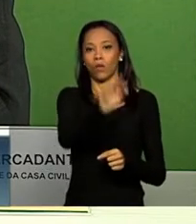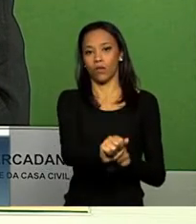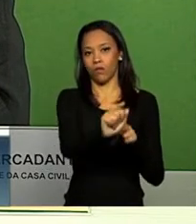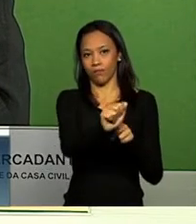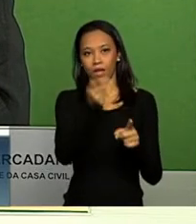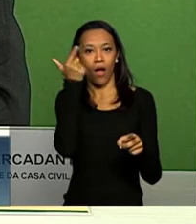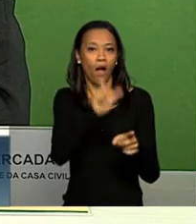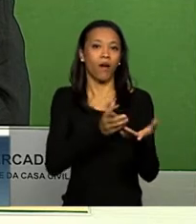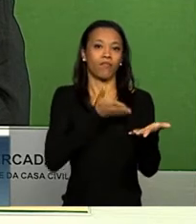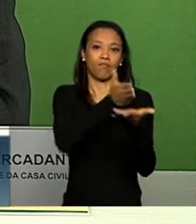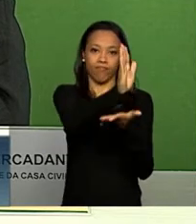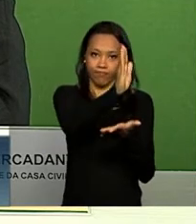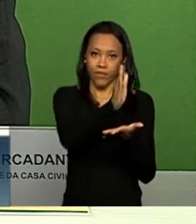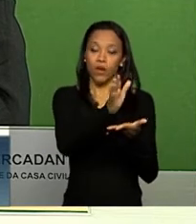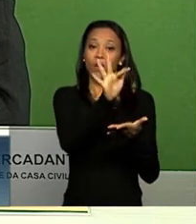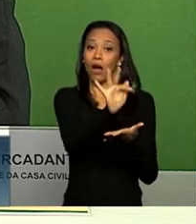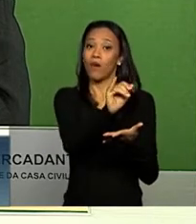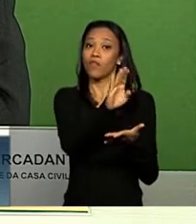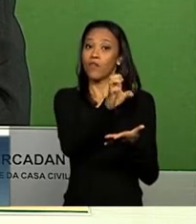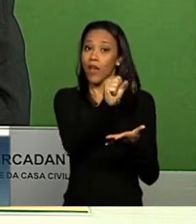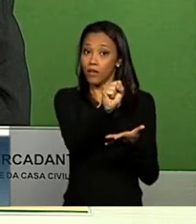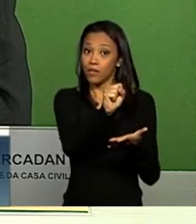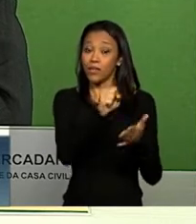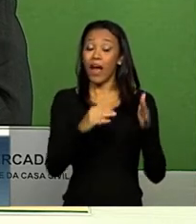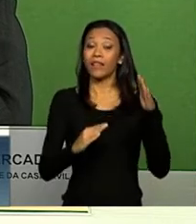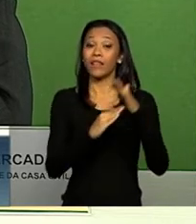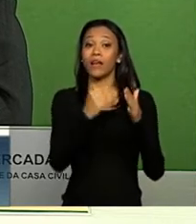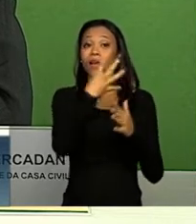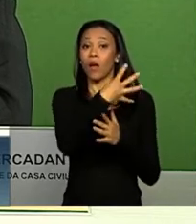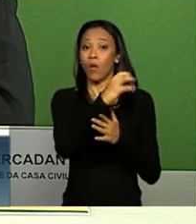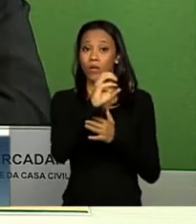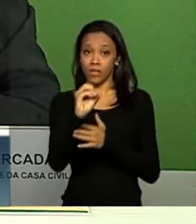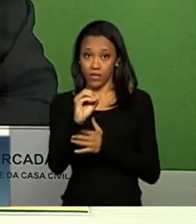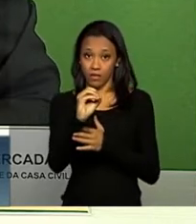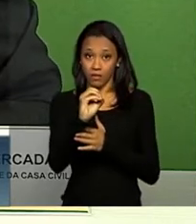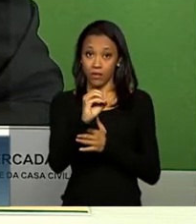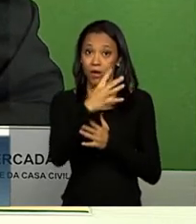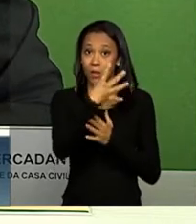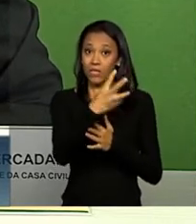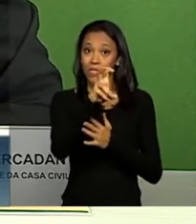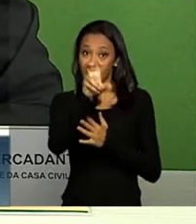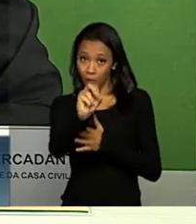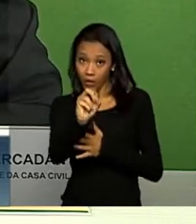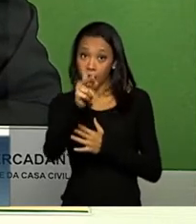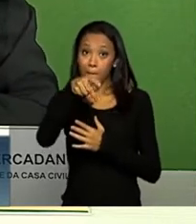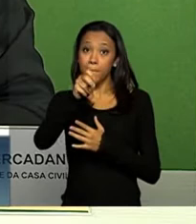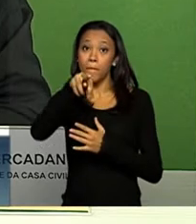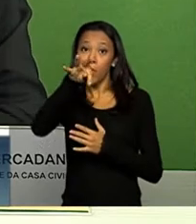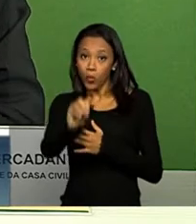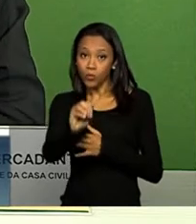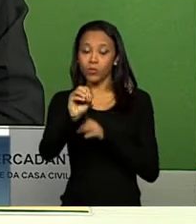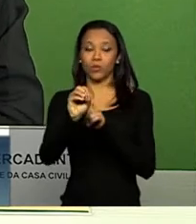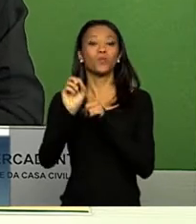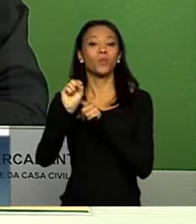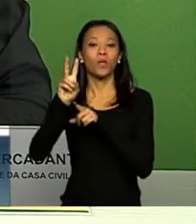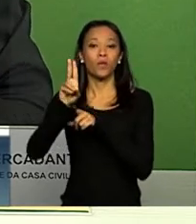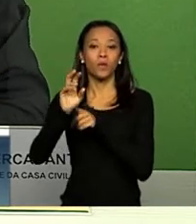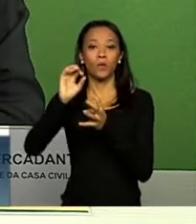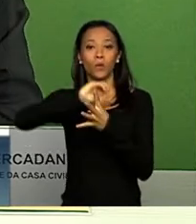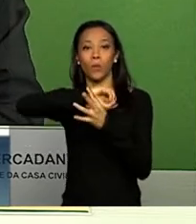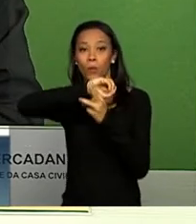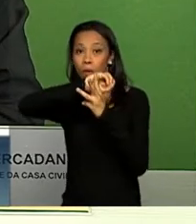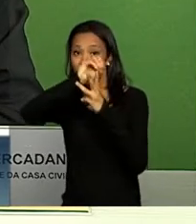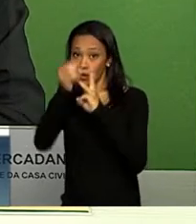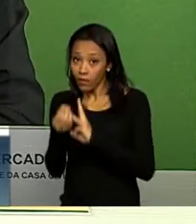FIES. No futuro, ele tem que ter no mínimo 450 pontos no Enem. E já é no ProUni assim. E aí os melhores alunos